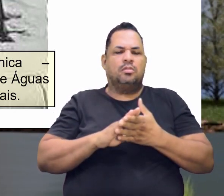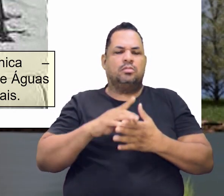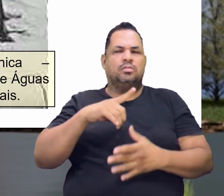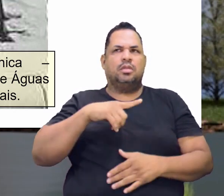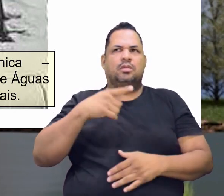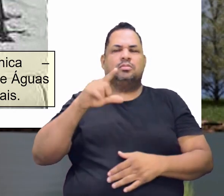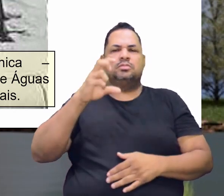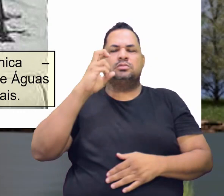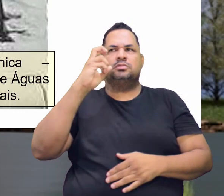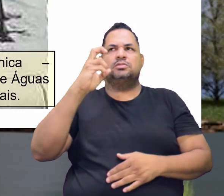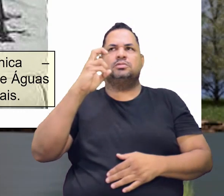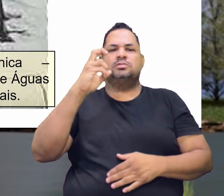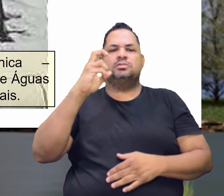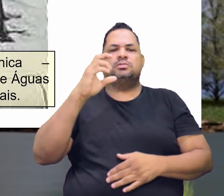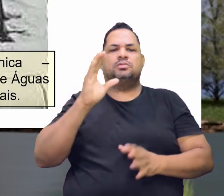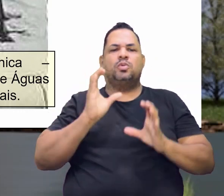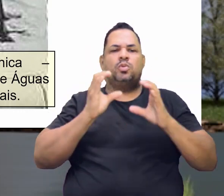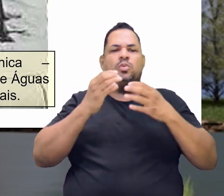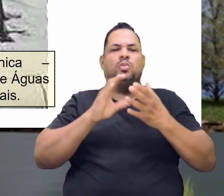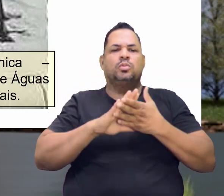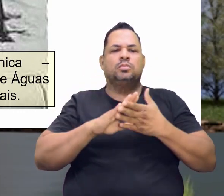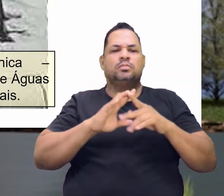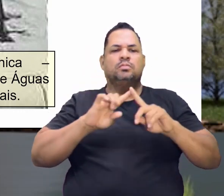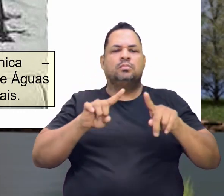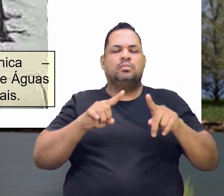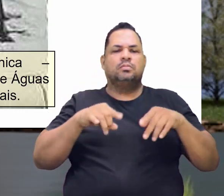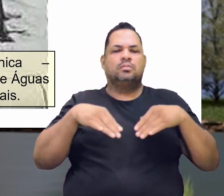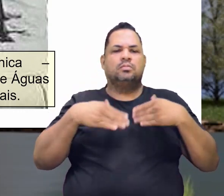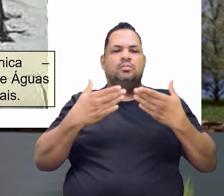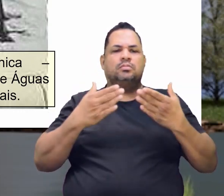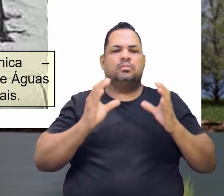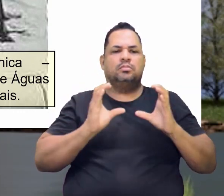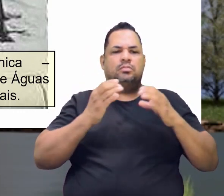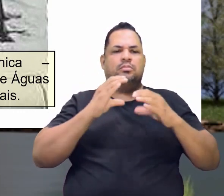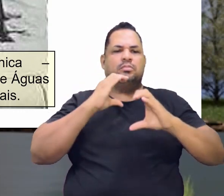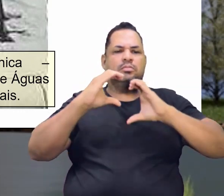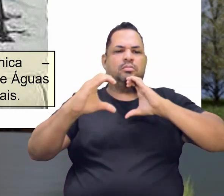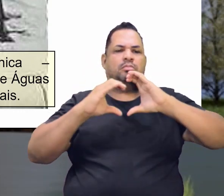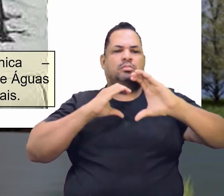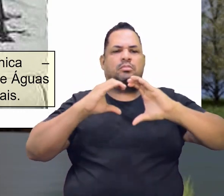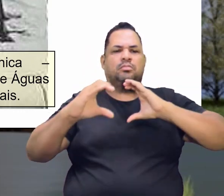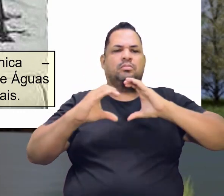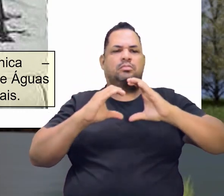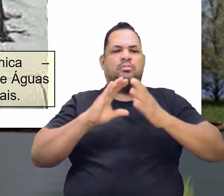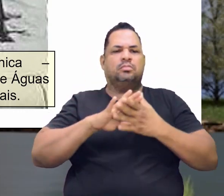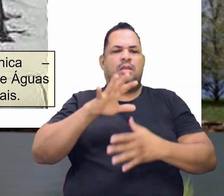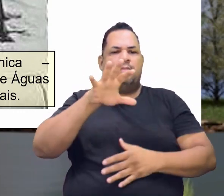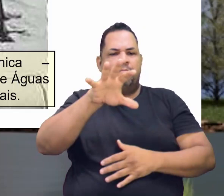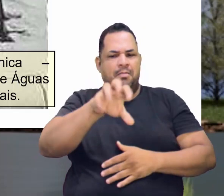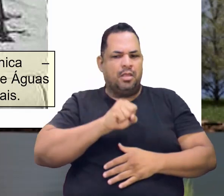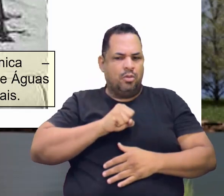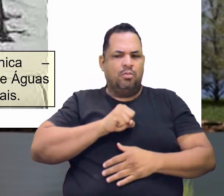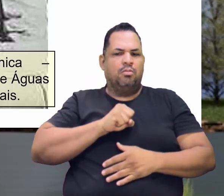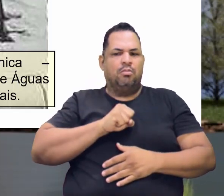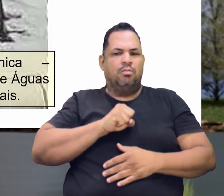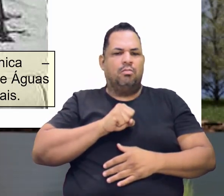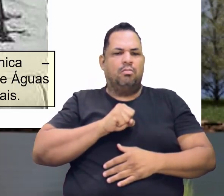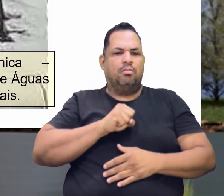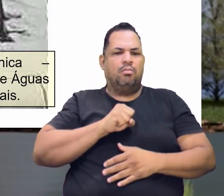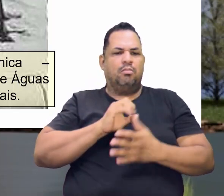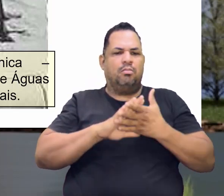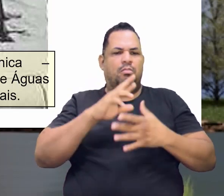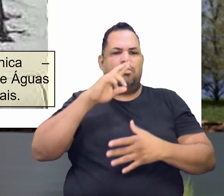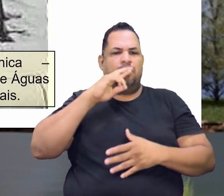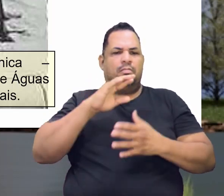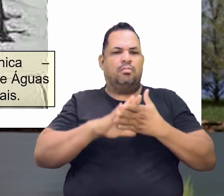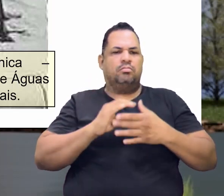tem uma outra. São 5 armas que ele andou. Mas aí a turma da comunicação acabou pegando o Rondon para si e